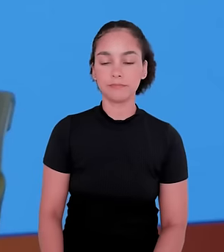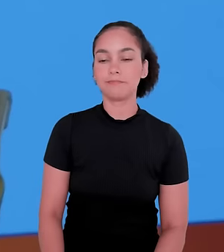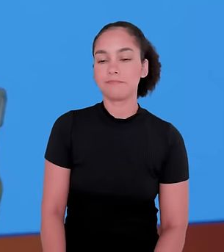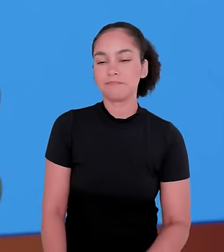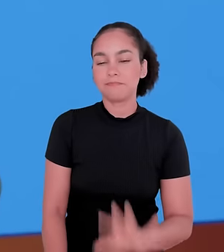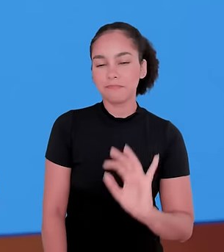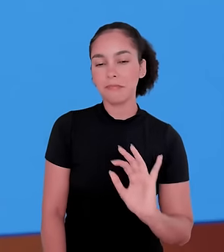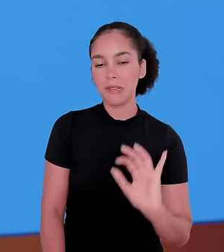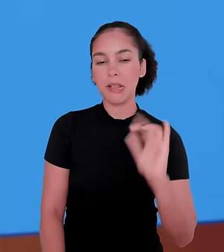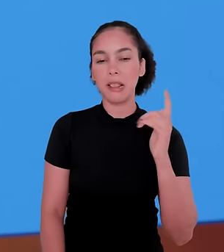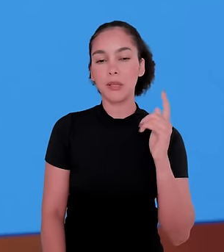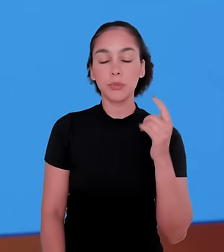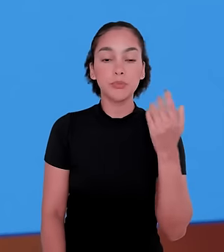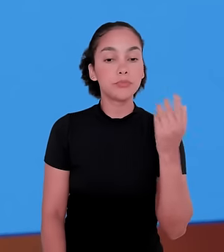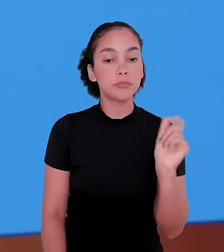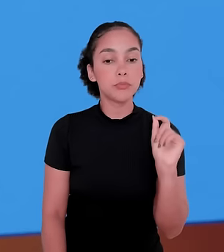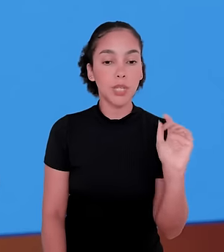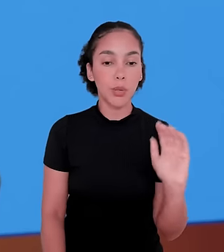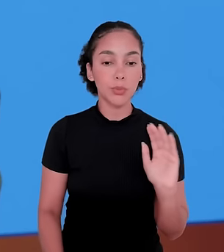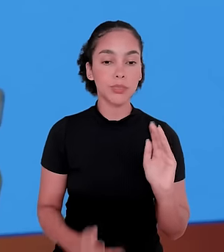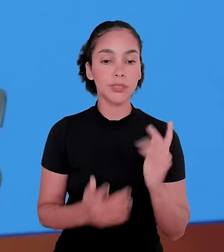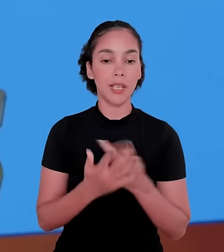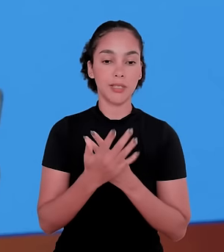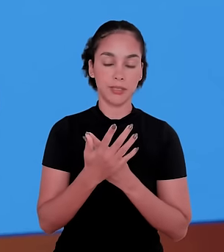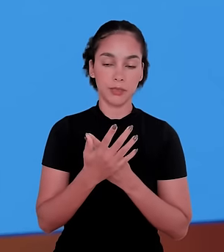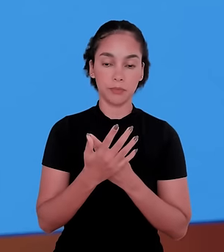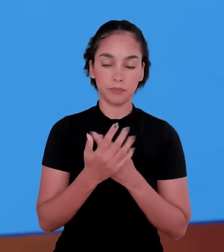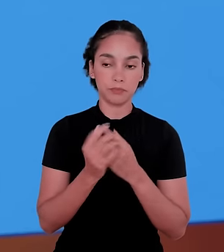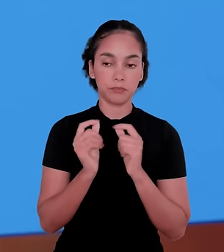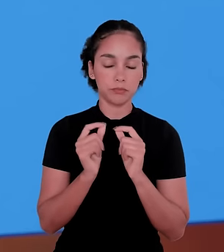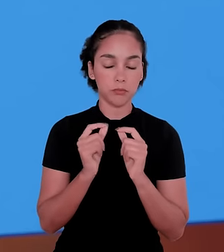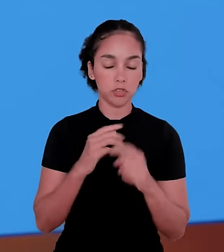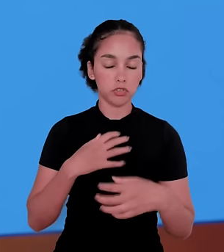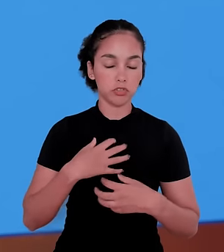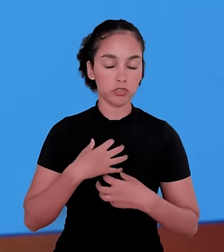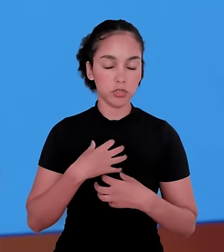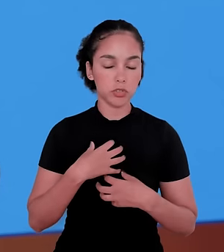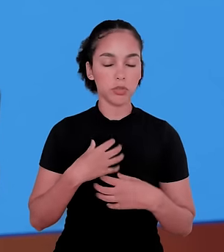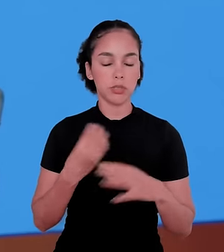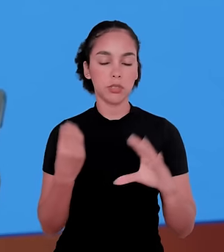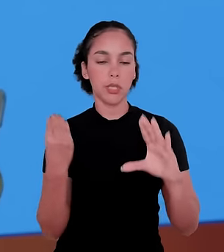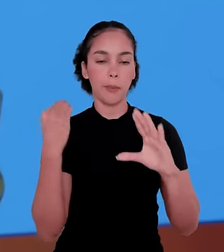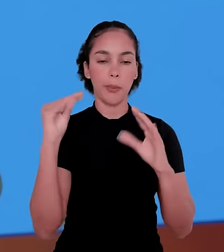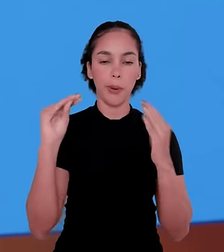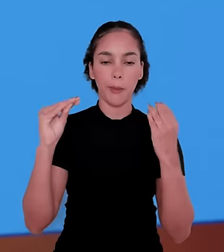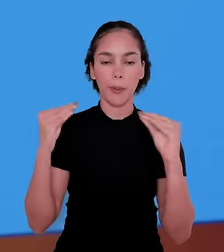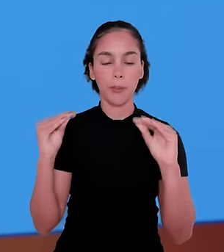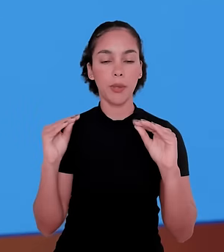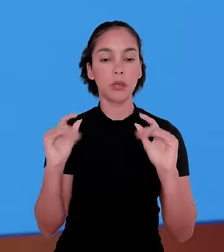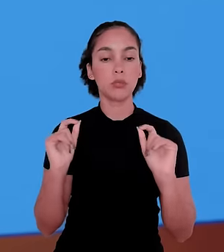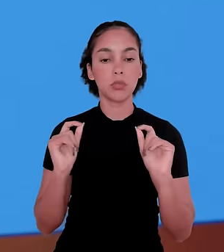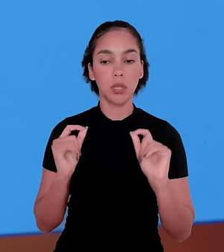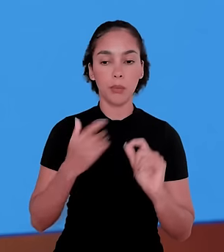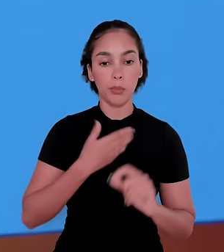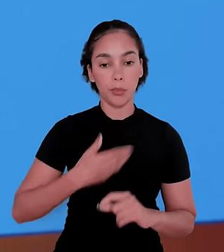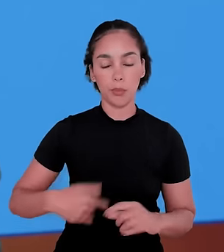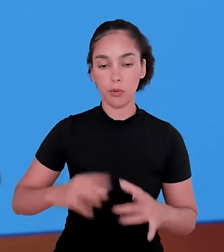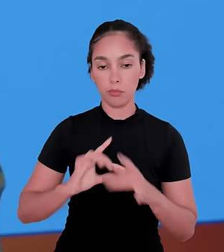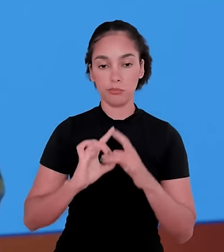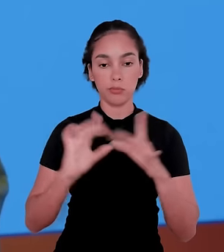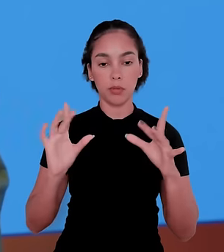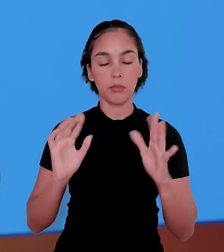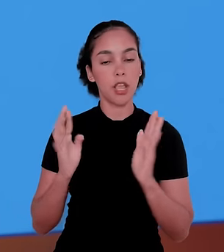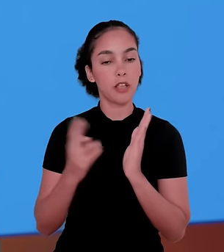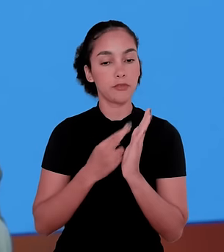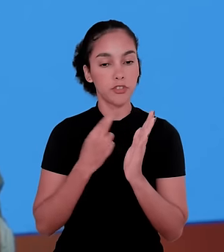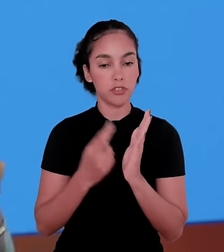Exatamente isso aí eh o que que acontece eh a forma que a gente dá publicidade a todos os processos é através da que a gente chama